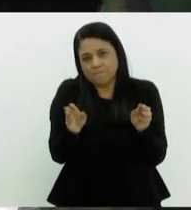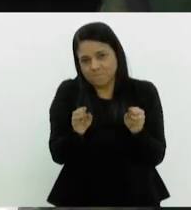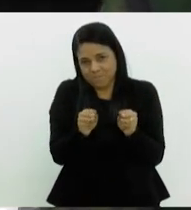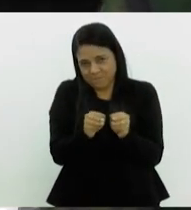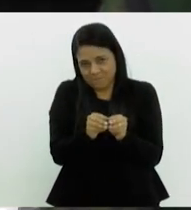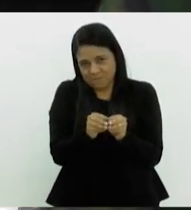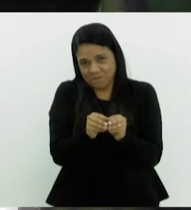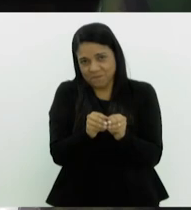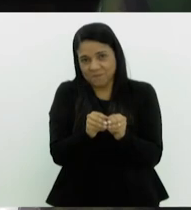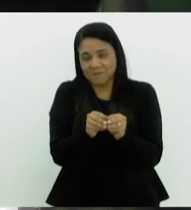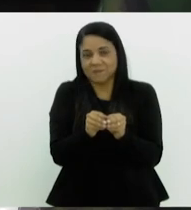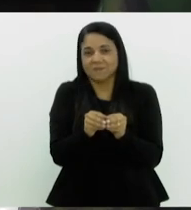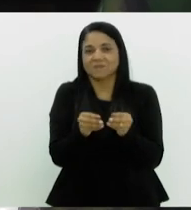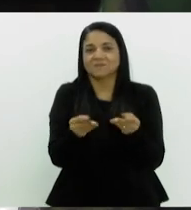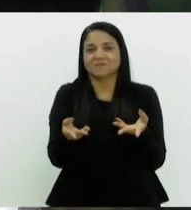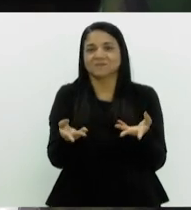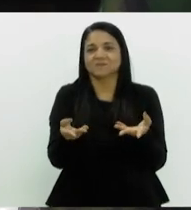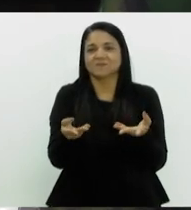nesses